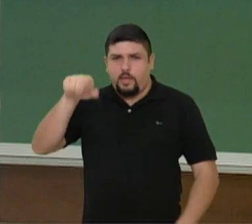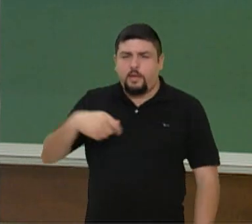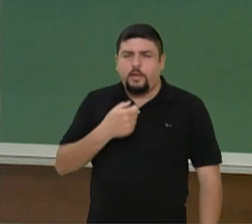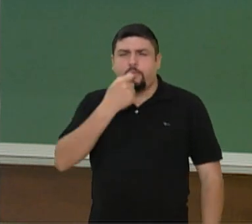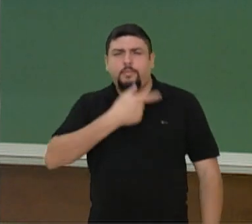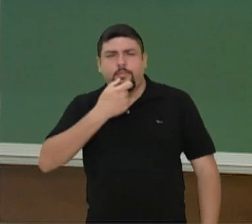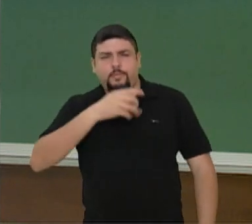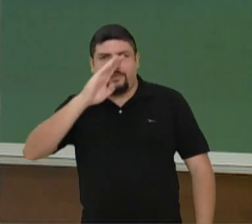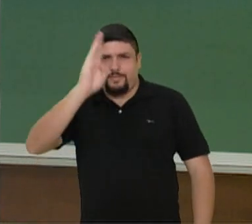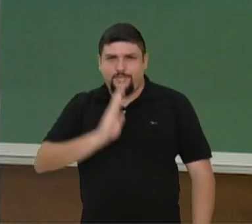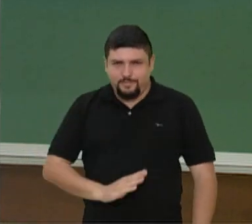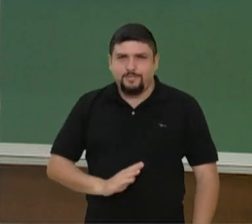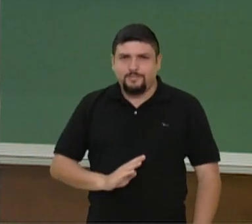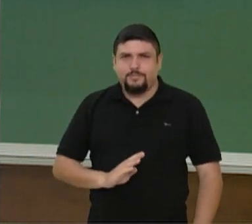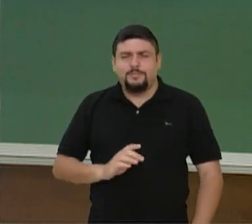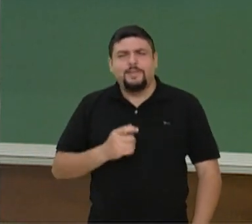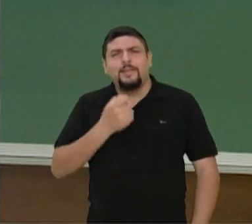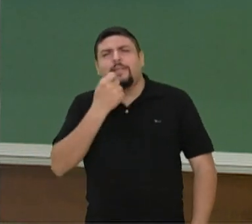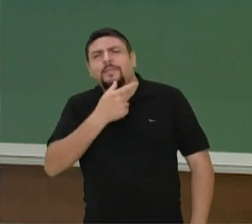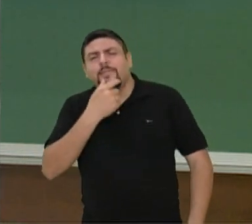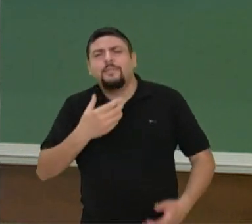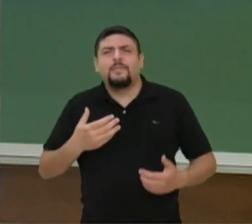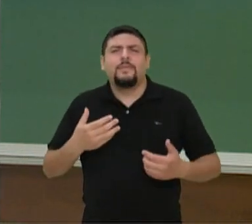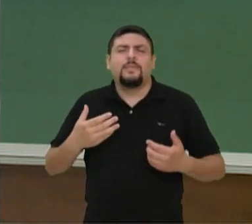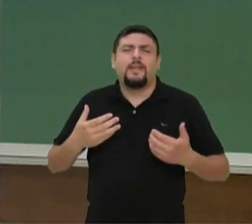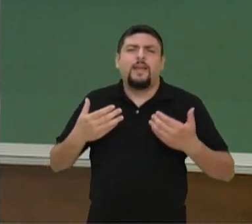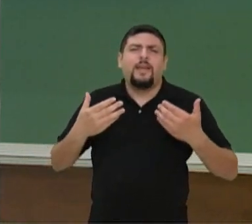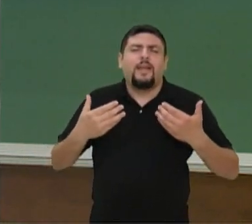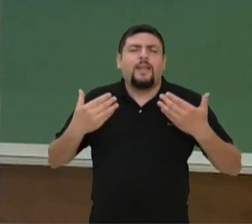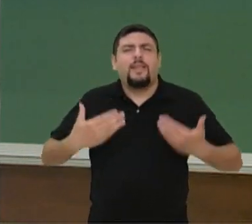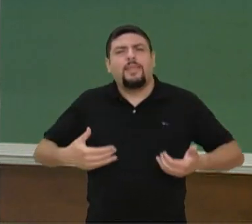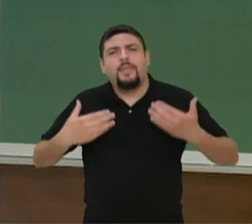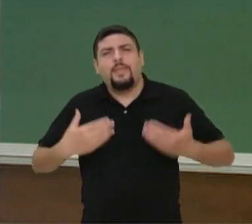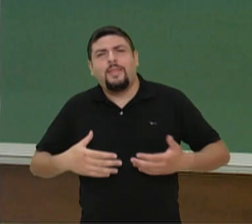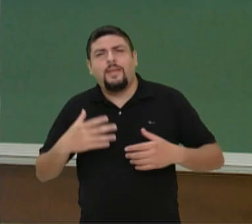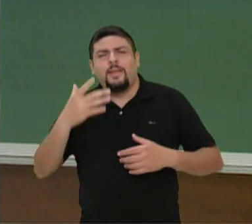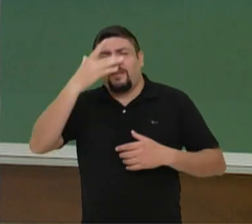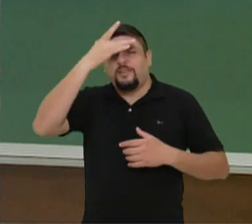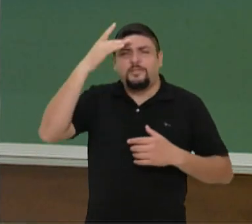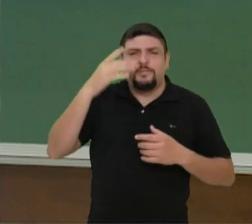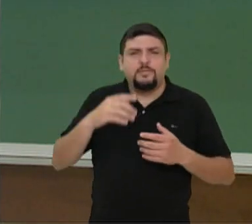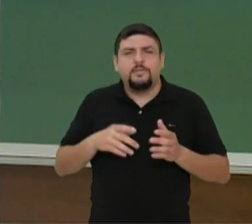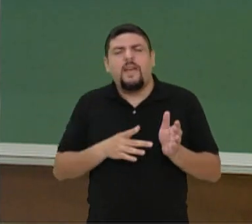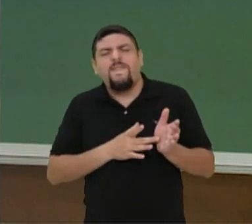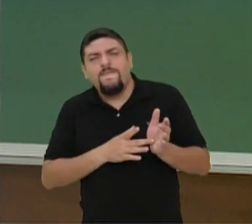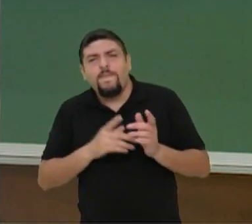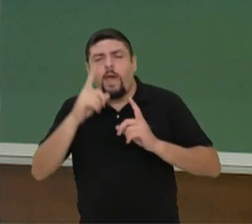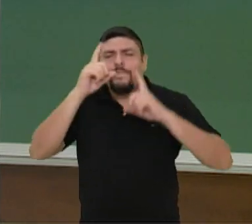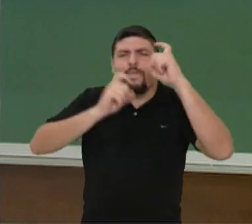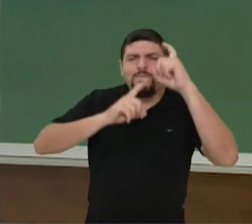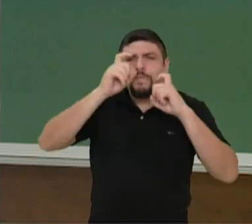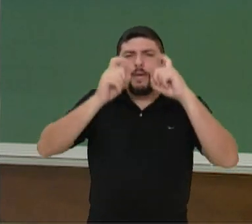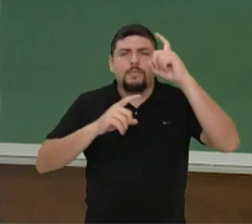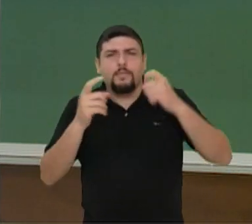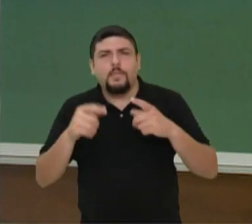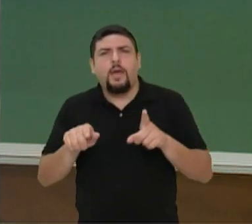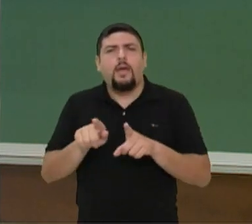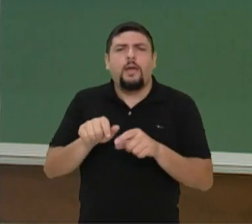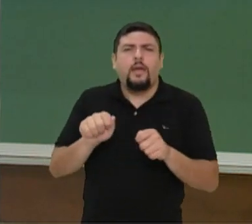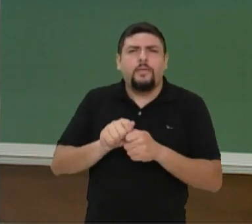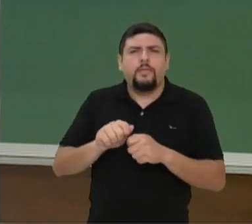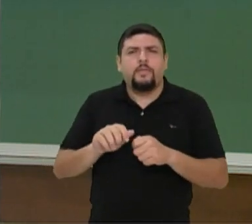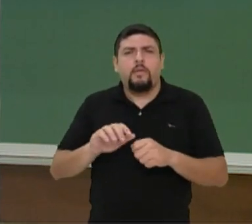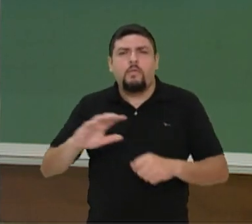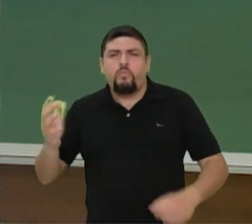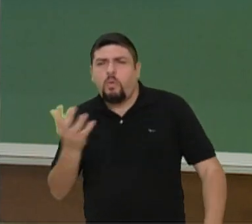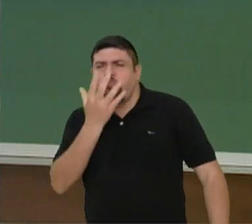brasileira, essas comédias muito leves, comédia tipo pastelão, de cara fazendo gracinhas, com caras e bocas, tomando torta na cara, esse